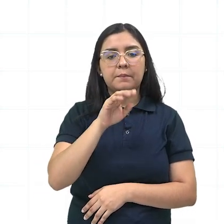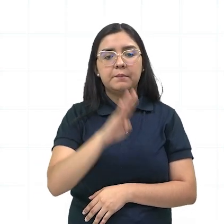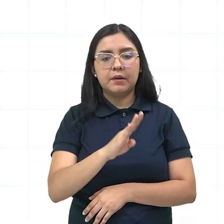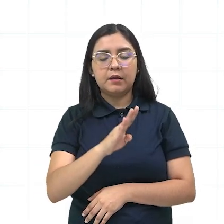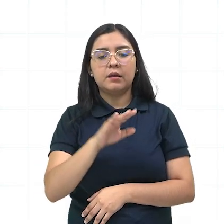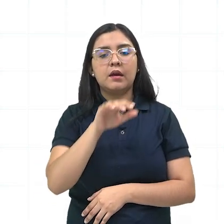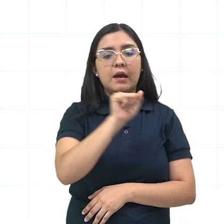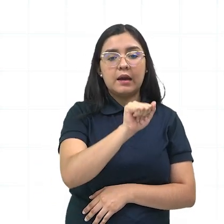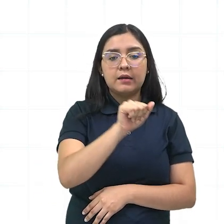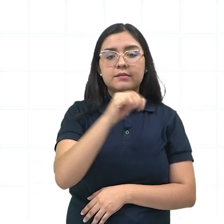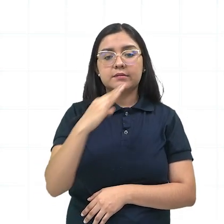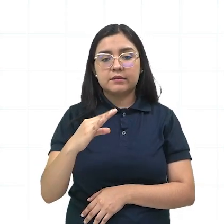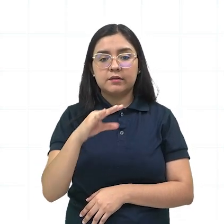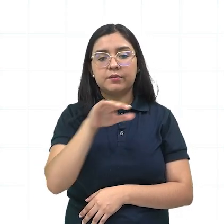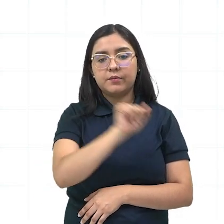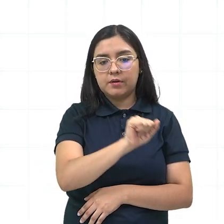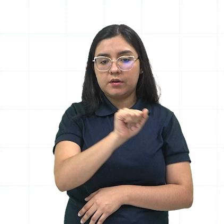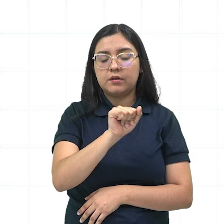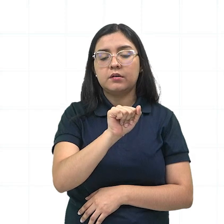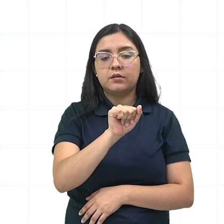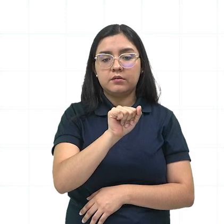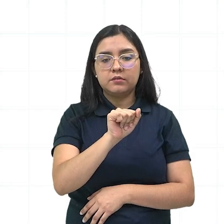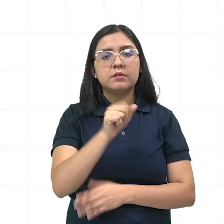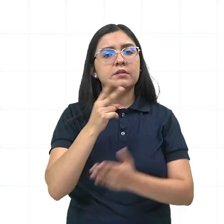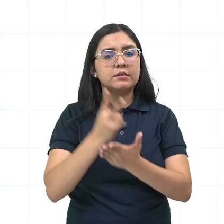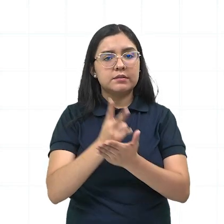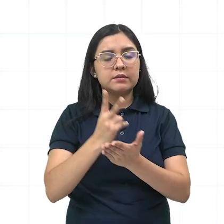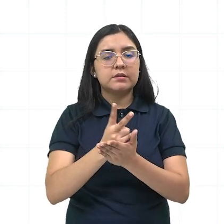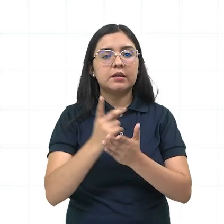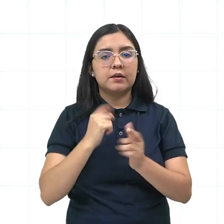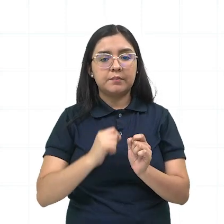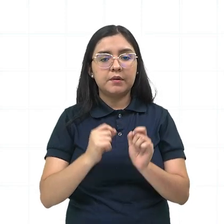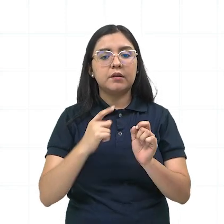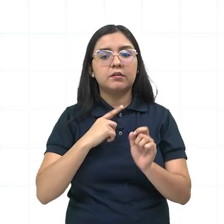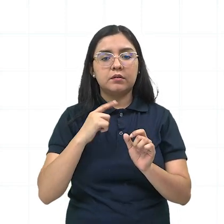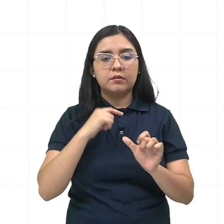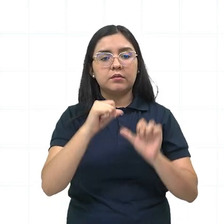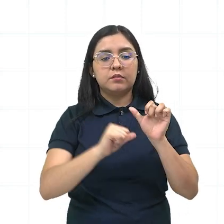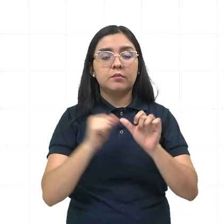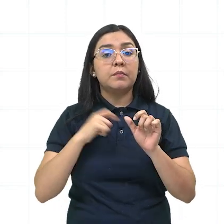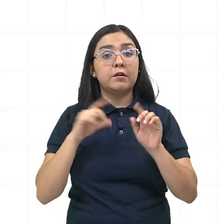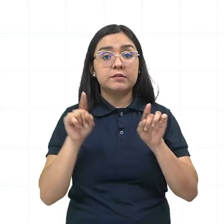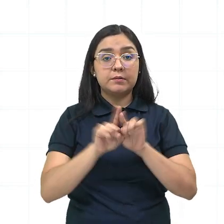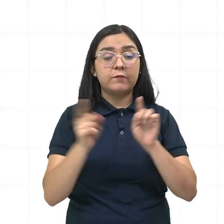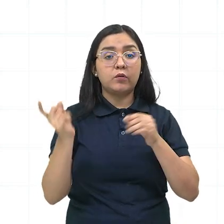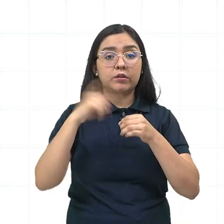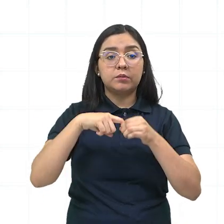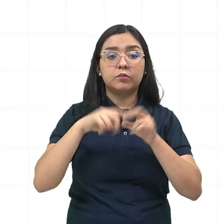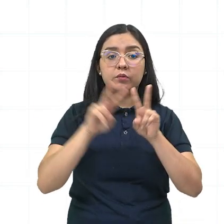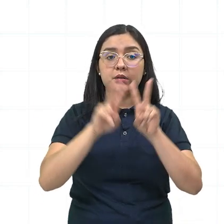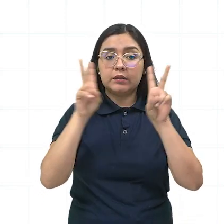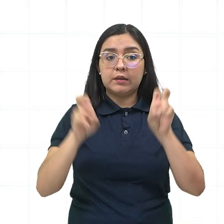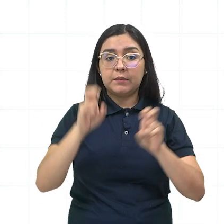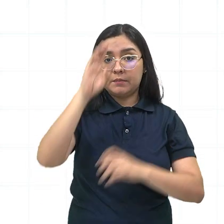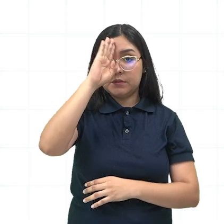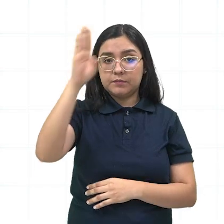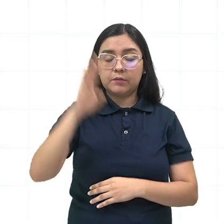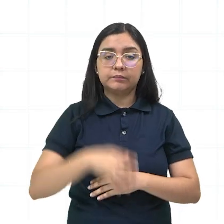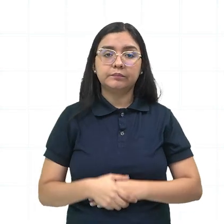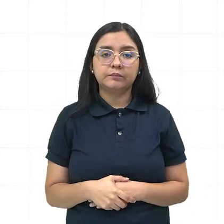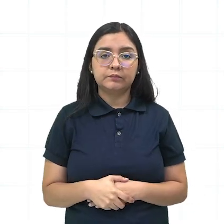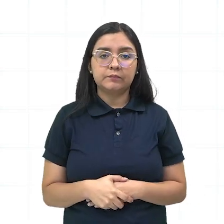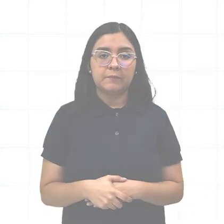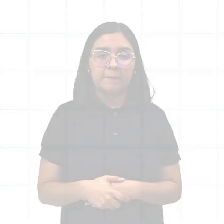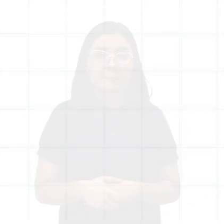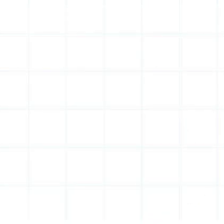com o A, com o C, com o A, sempre retomando o tema principal. Então, a forma rondó ela